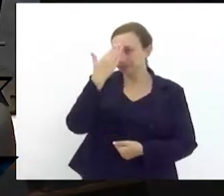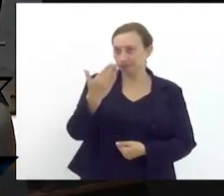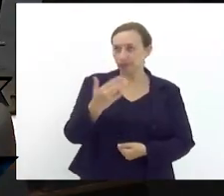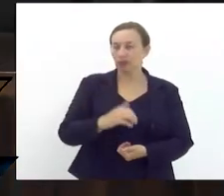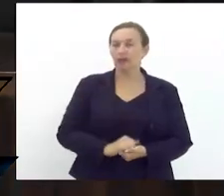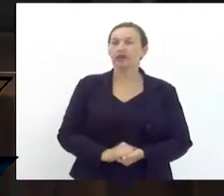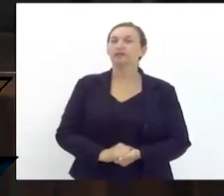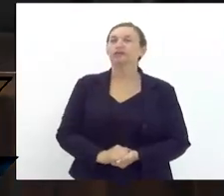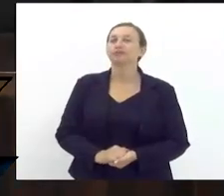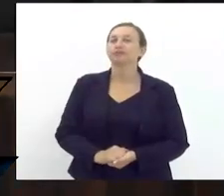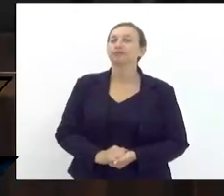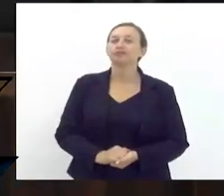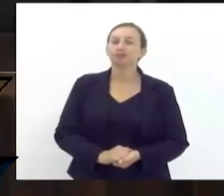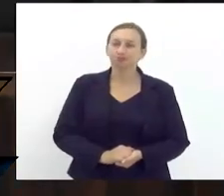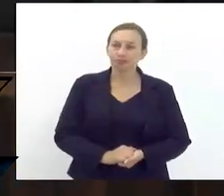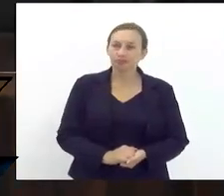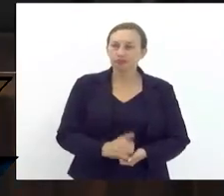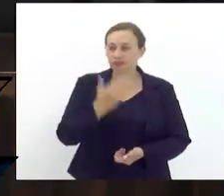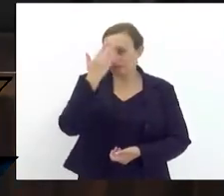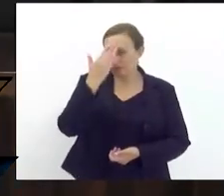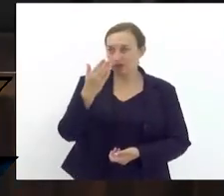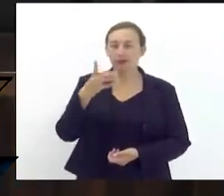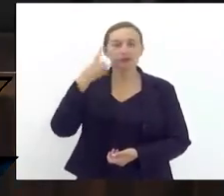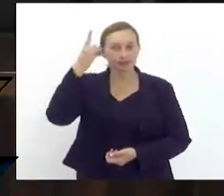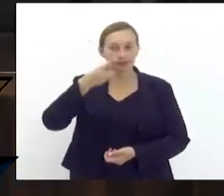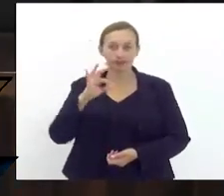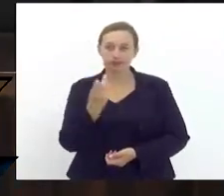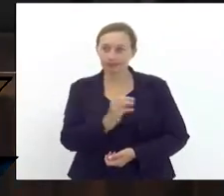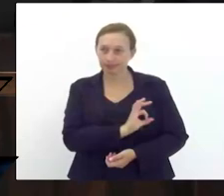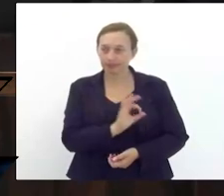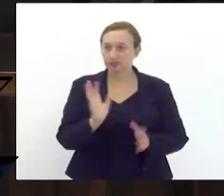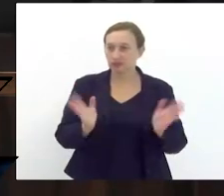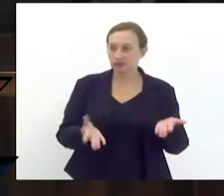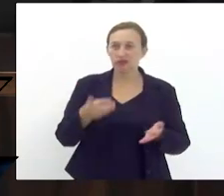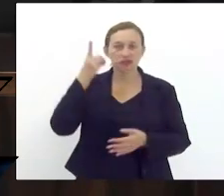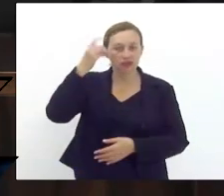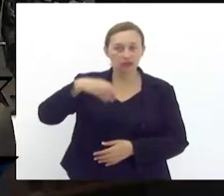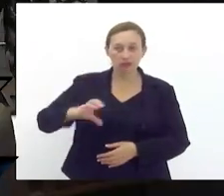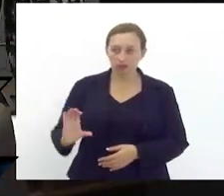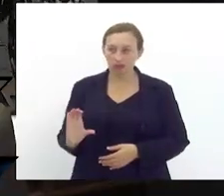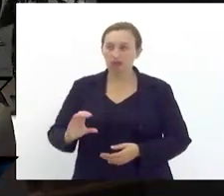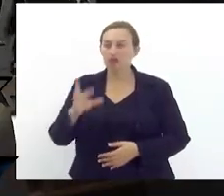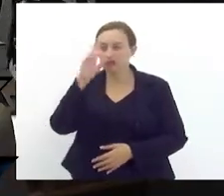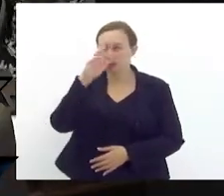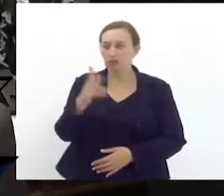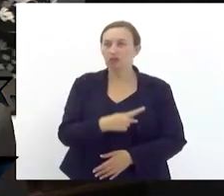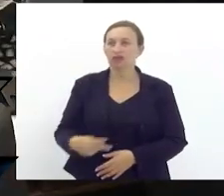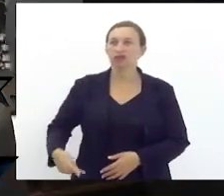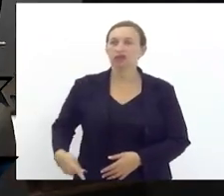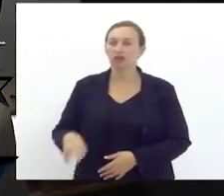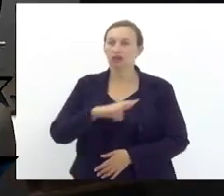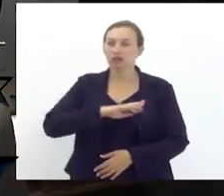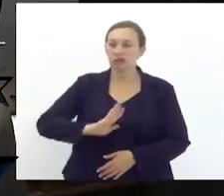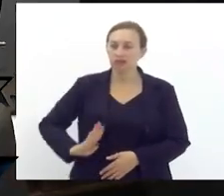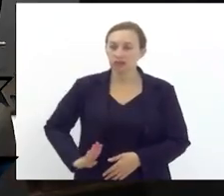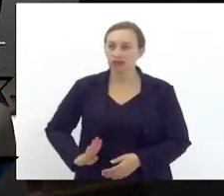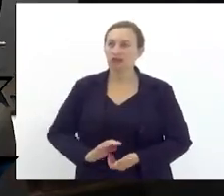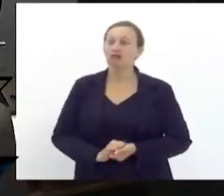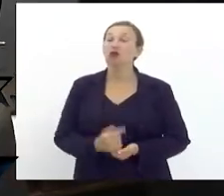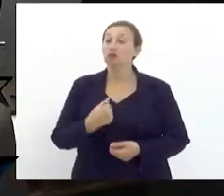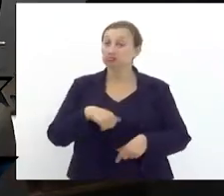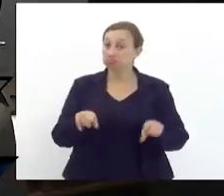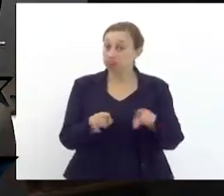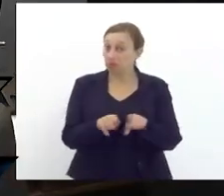Obrigado Vitória Marta Rocha deputado Carlos Mickey por favor é Presidente Rodrigo Bacelar Eu